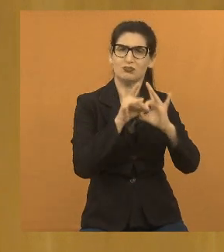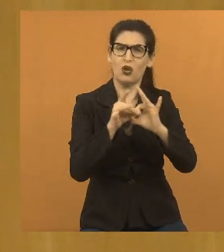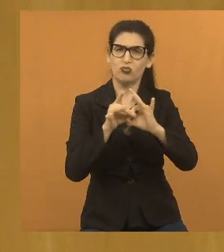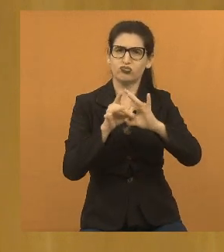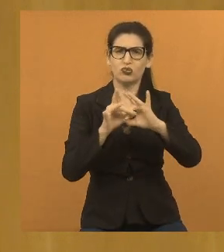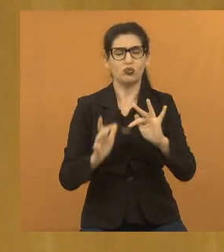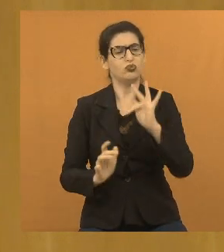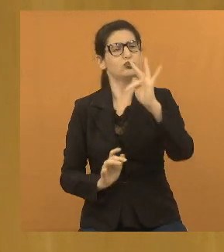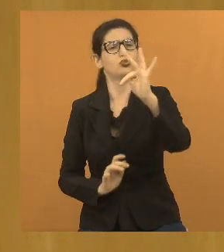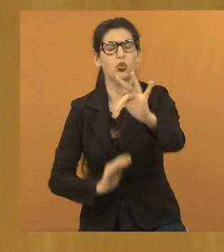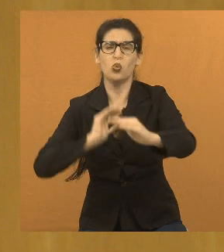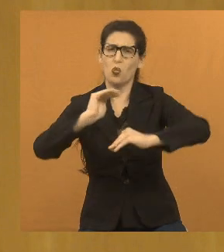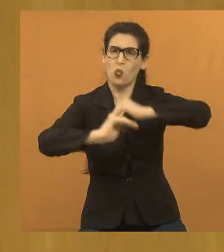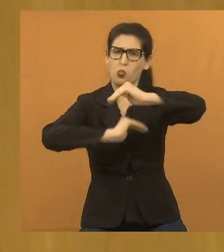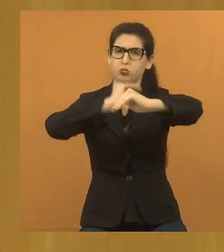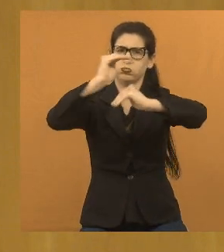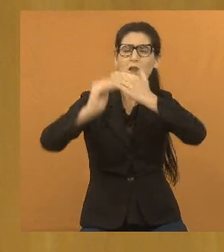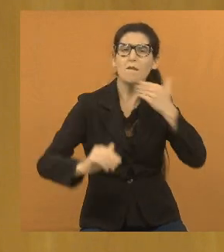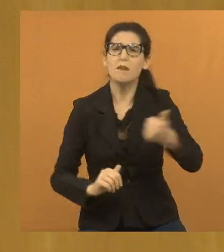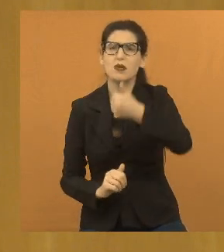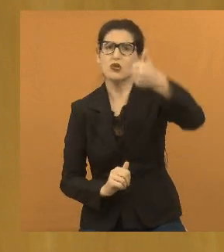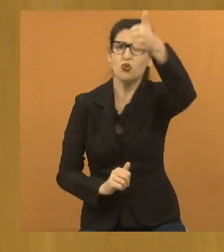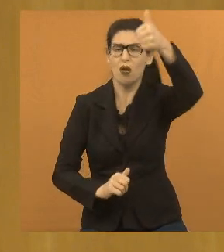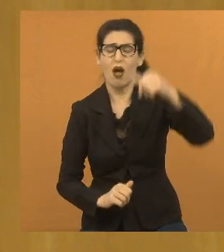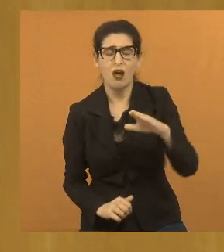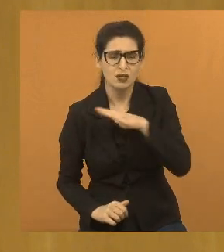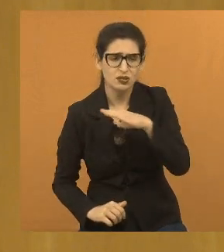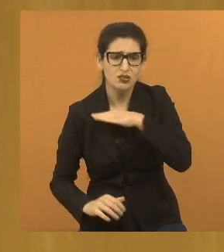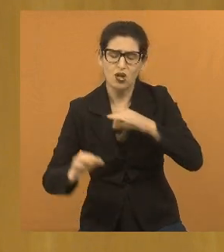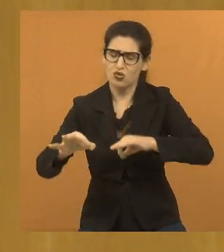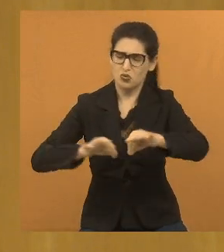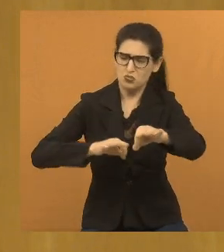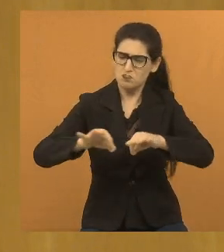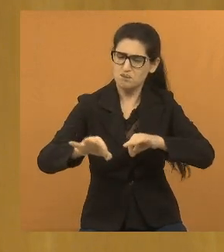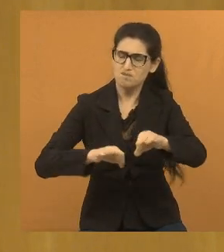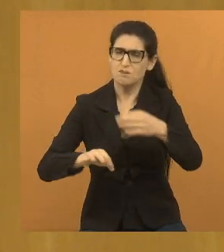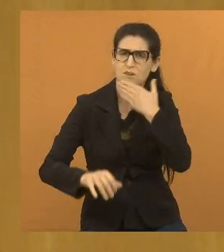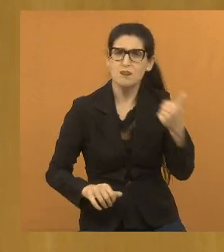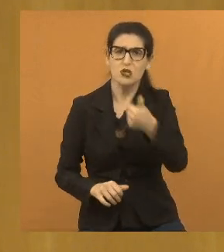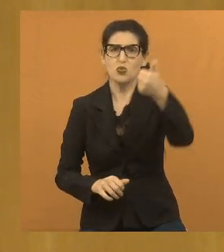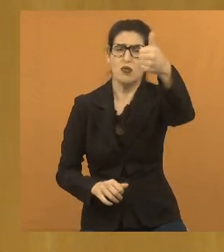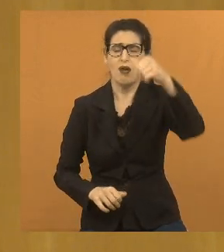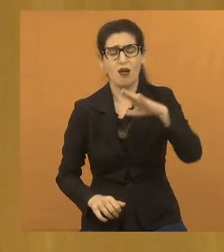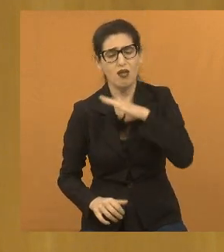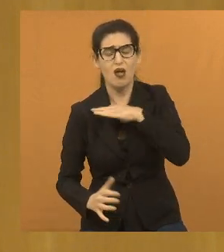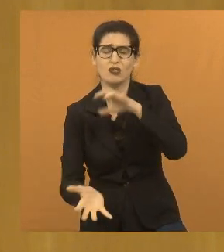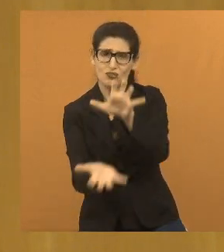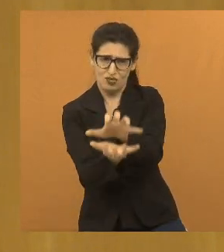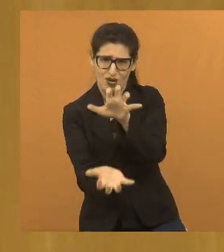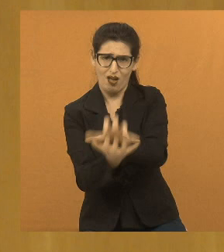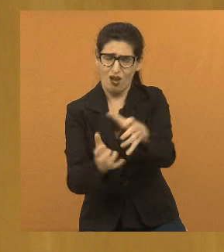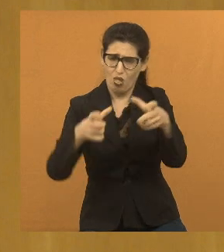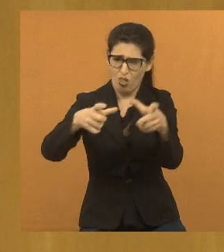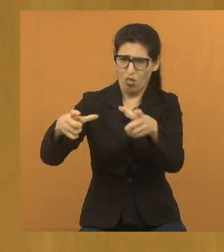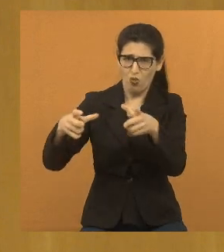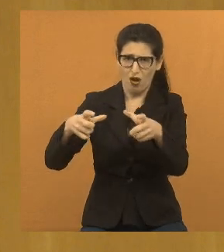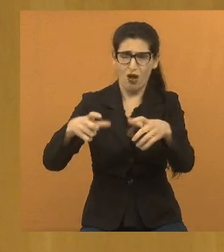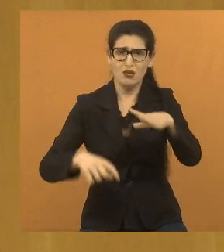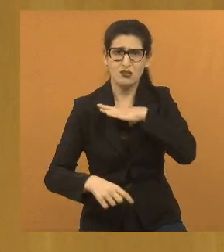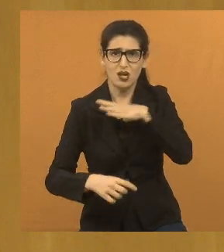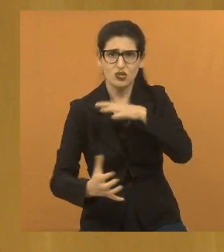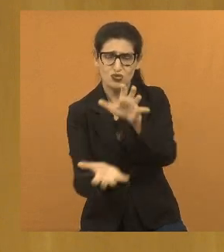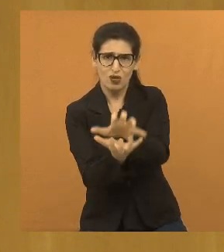né? O seu principal regramento, que é o Plano Diretor de Ordenamento Territorial. A gente vai falar aqui um